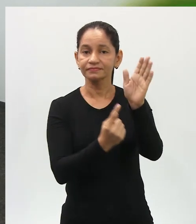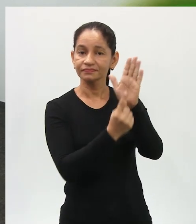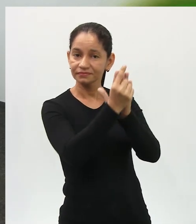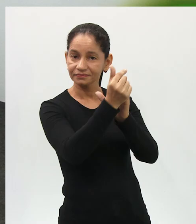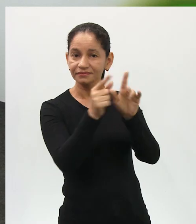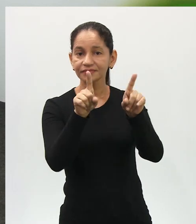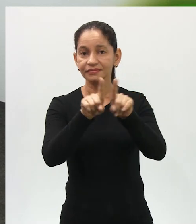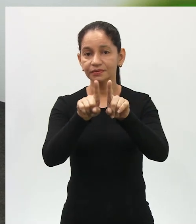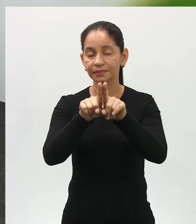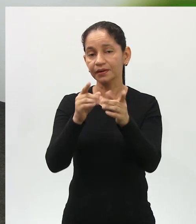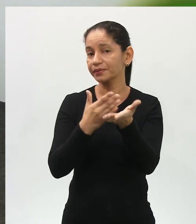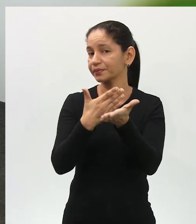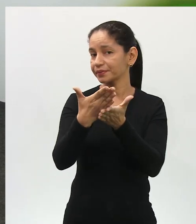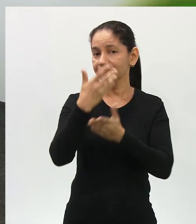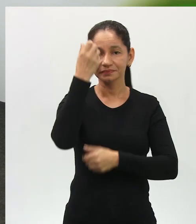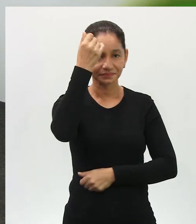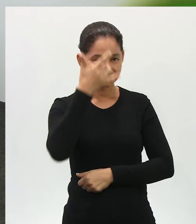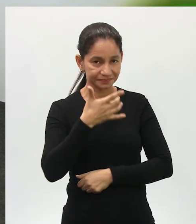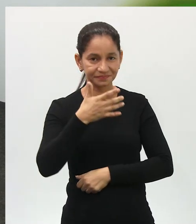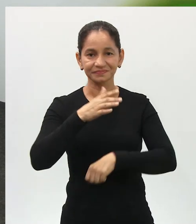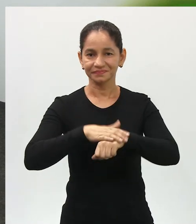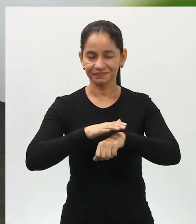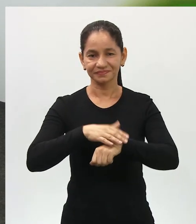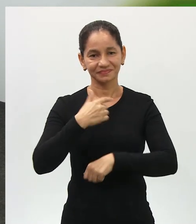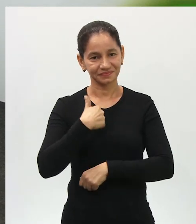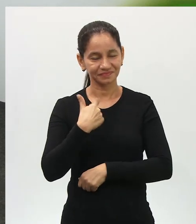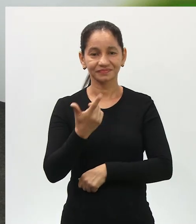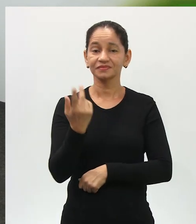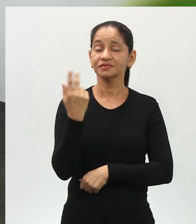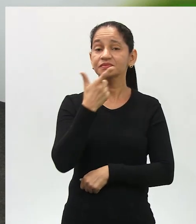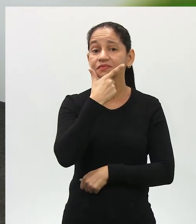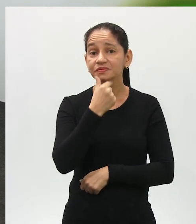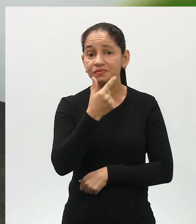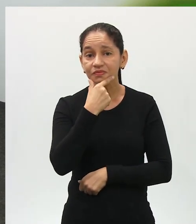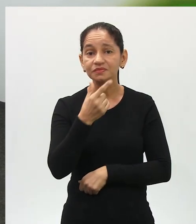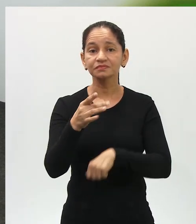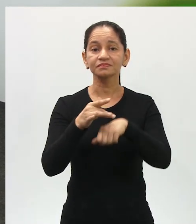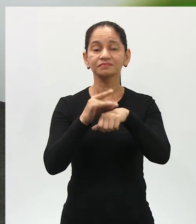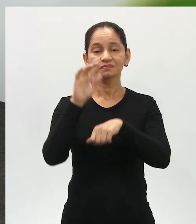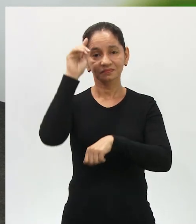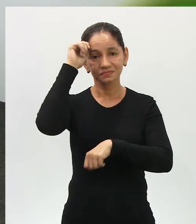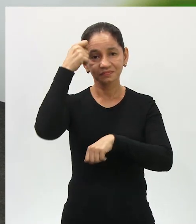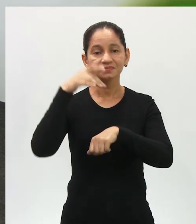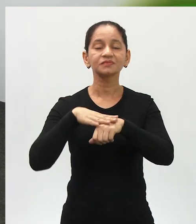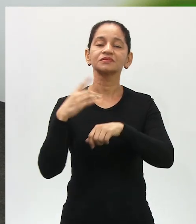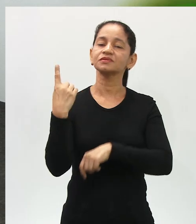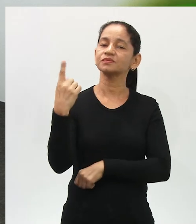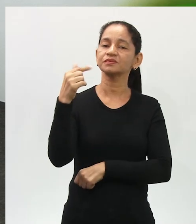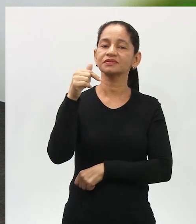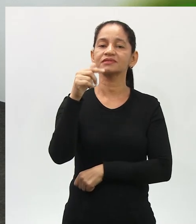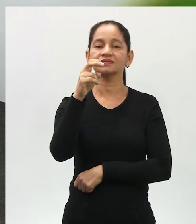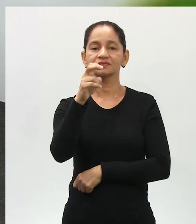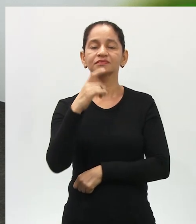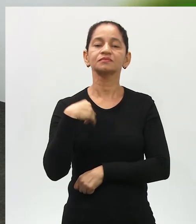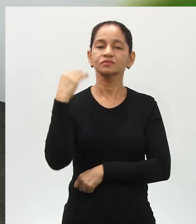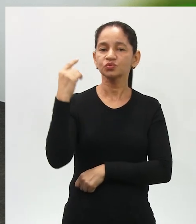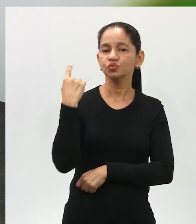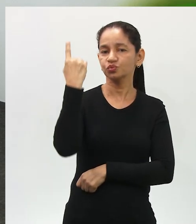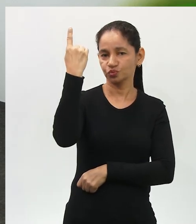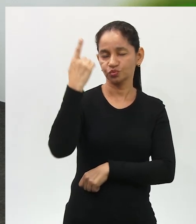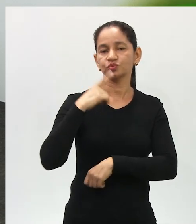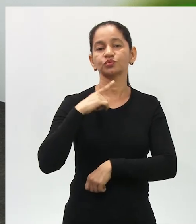Orçamentária. Eu vou iniciar pela minha audiodescrição. Sou homem, negro, meço